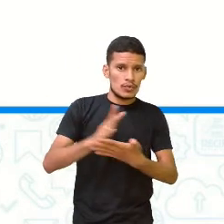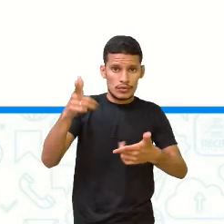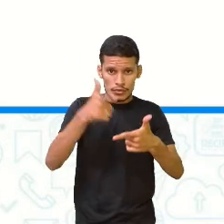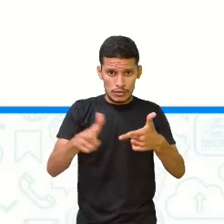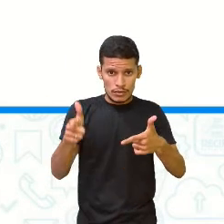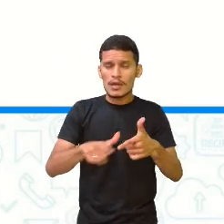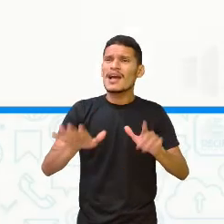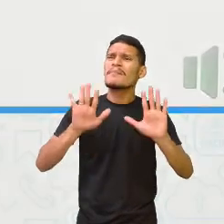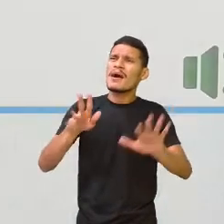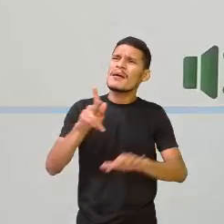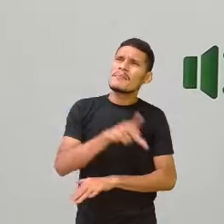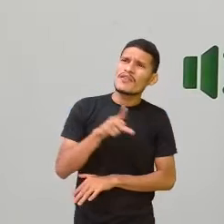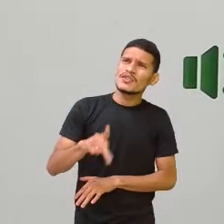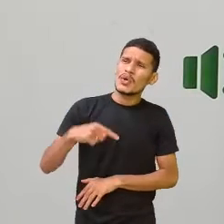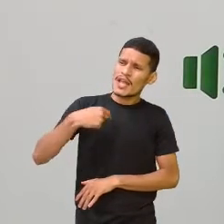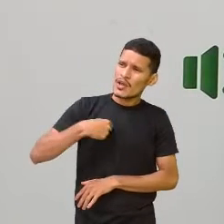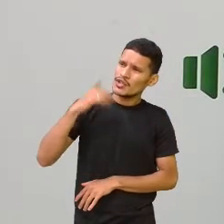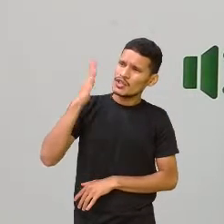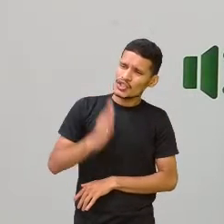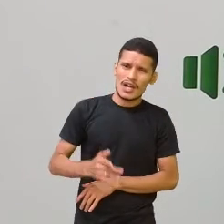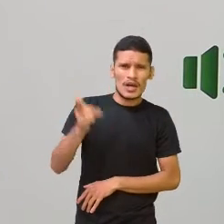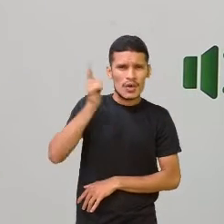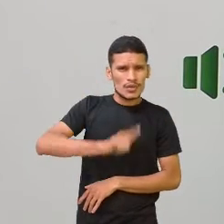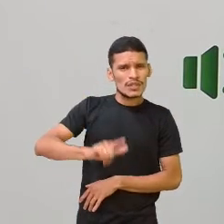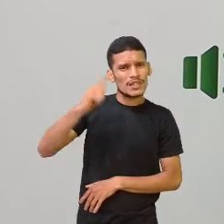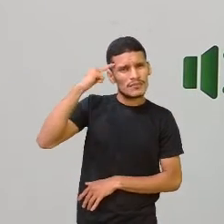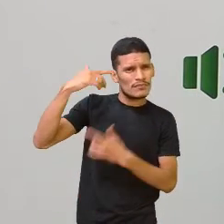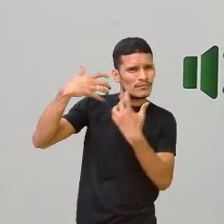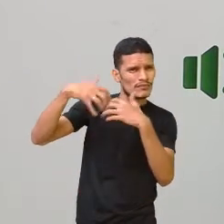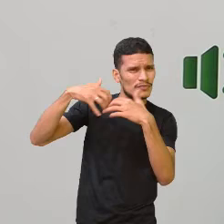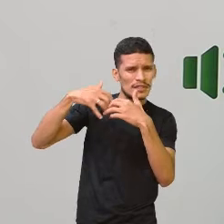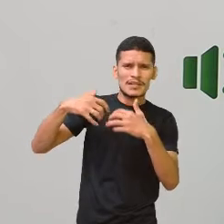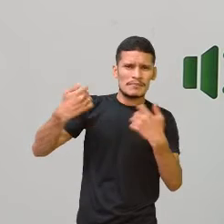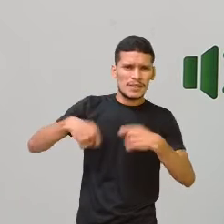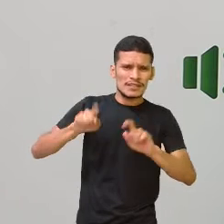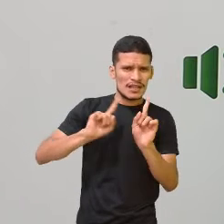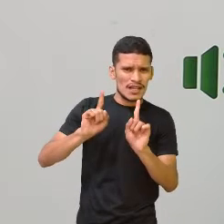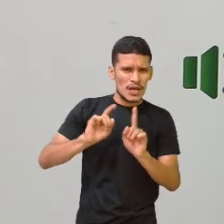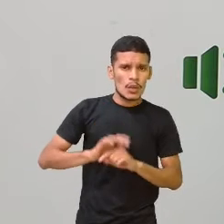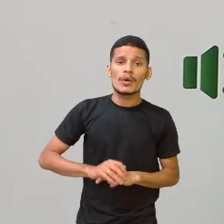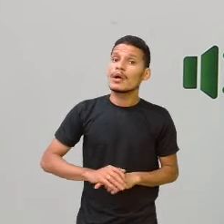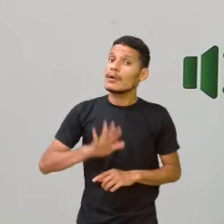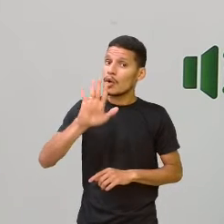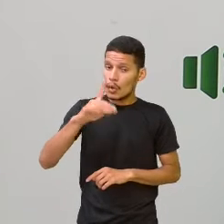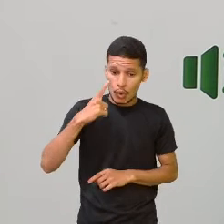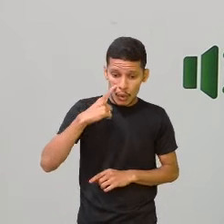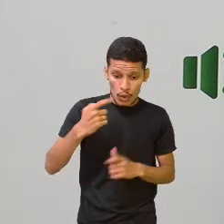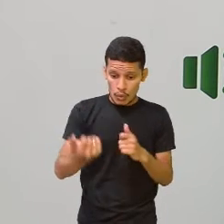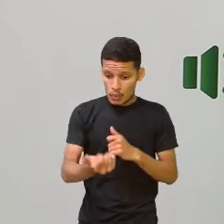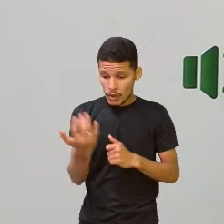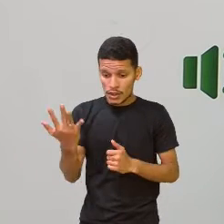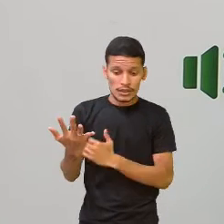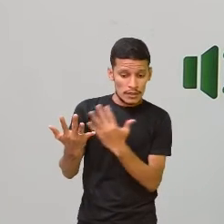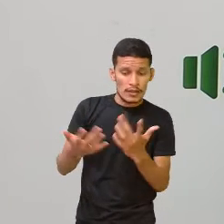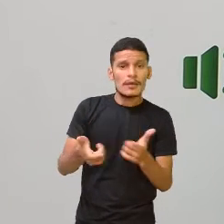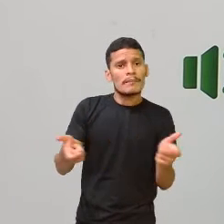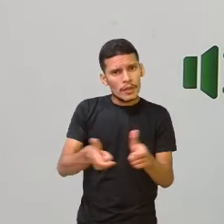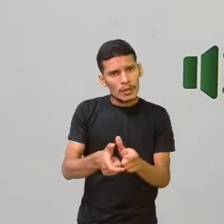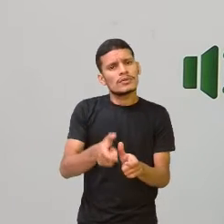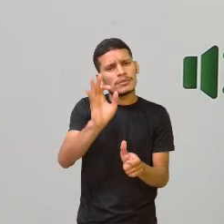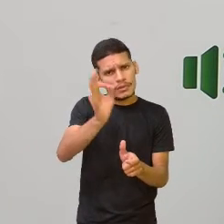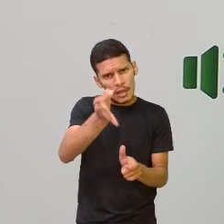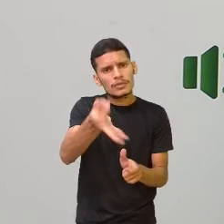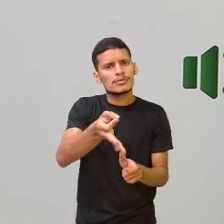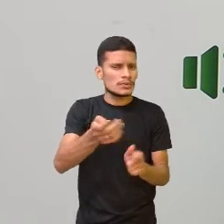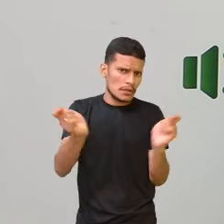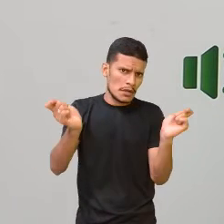Professora, mas eu já consegui resolver mentalmente, eu não preciso disso não. Quando as quantidades são menores, realmente, na